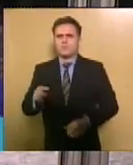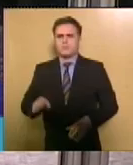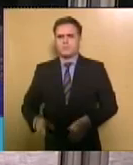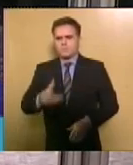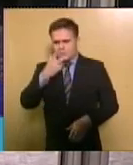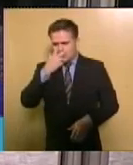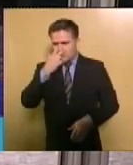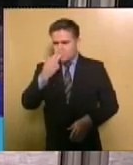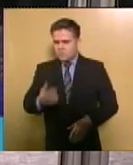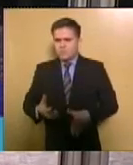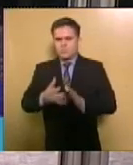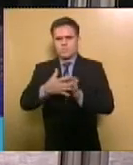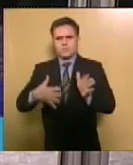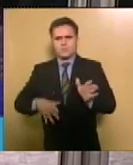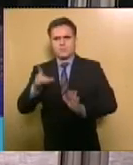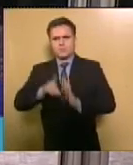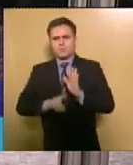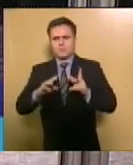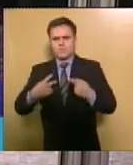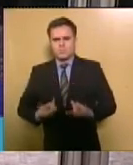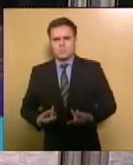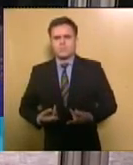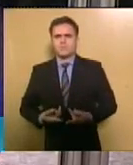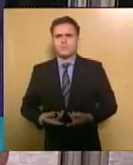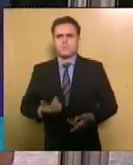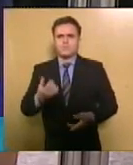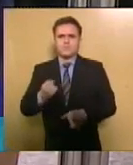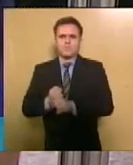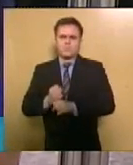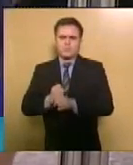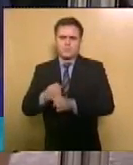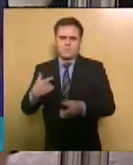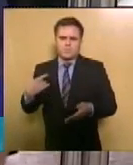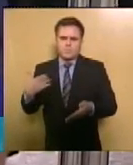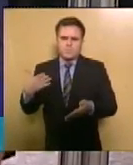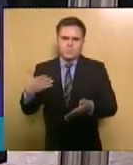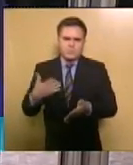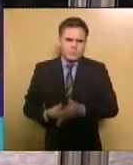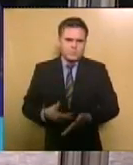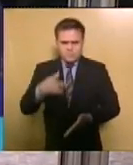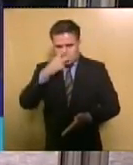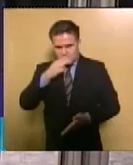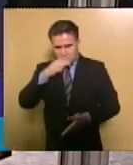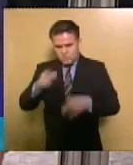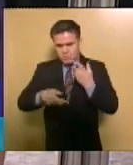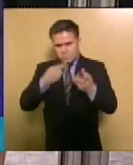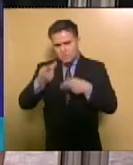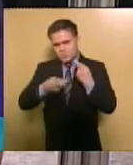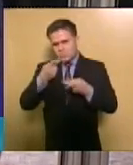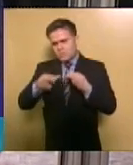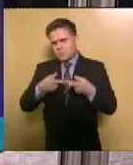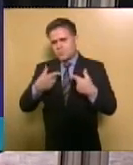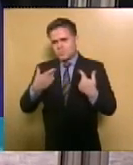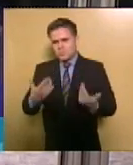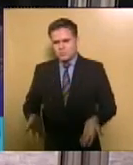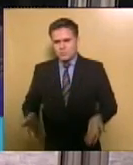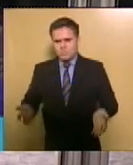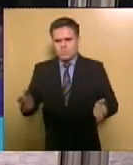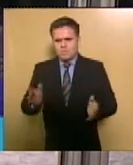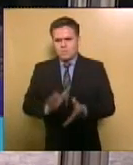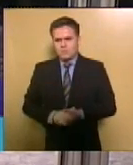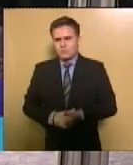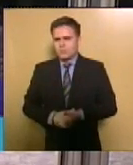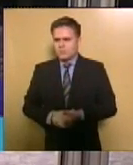que era o movimento de direitos humanos já vinha dizendo isso há mais de 10 anos e essa fala eh nunca foi ouvida né pela pela